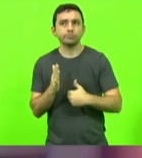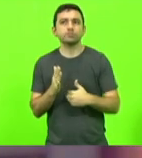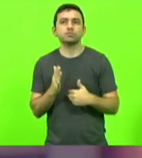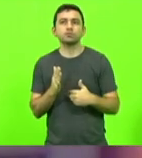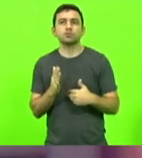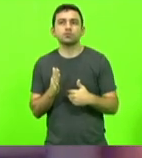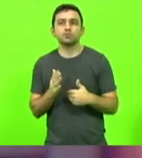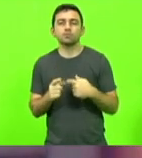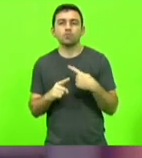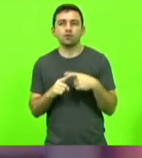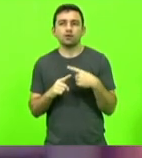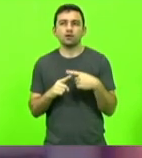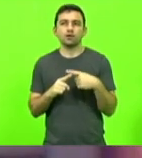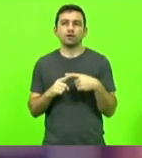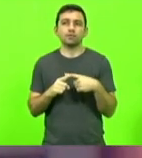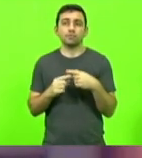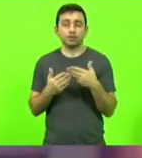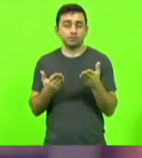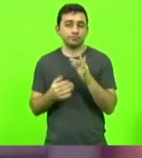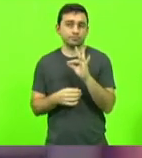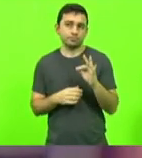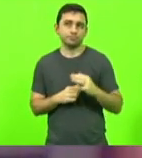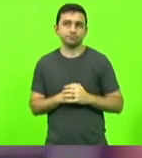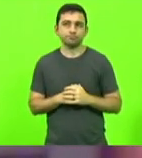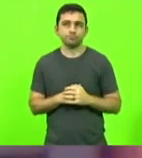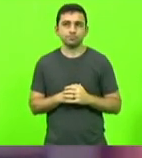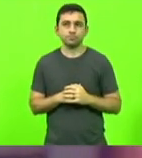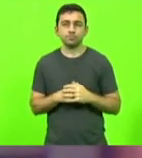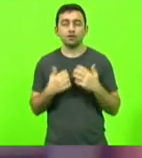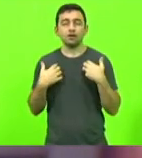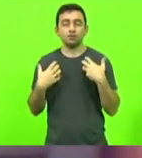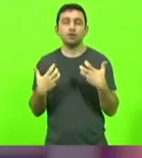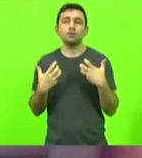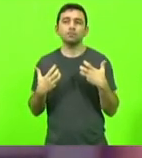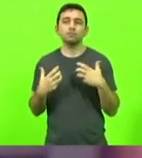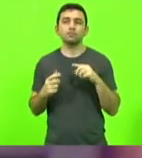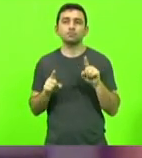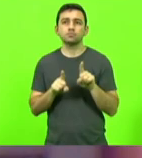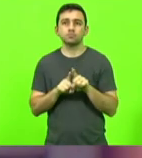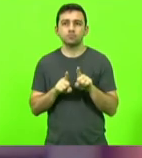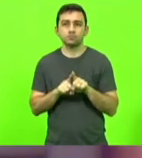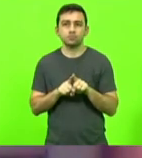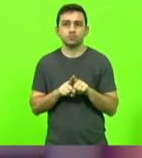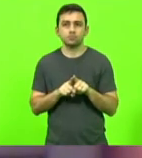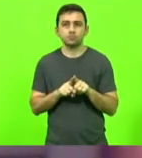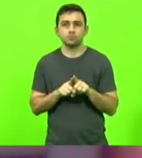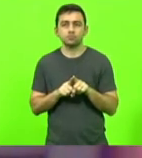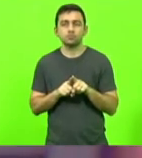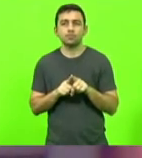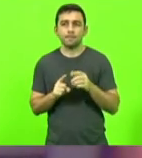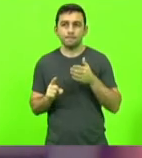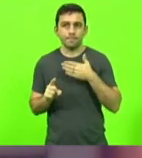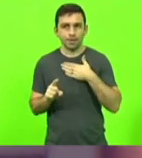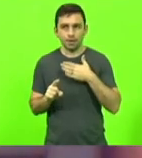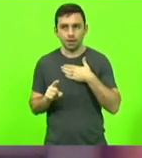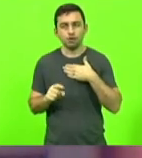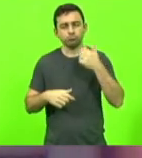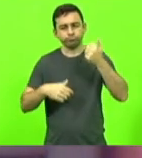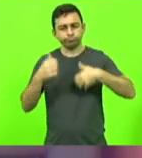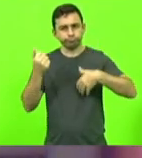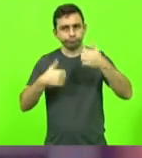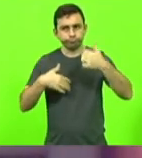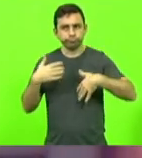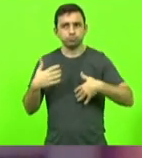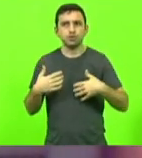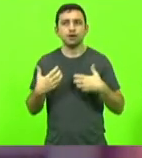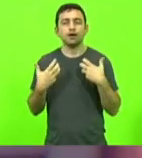perde esses percentuais. Então, eu quero colocar essas minhas ponderações. Quero